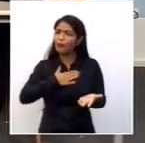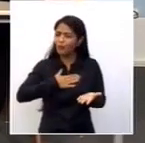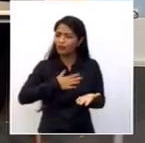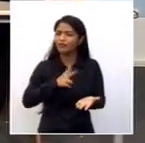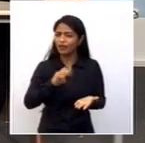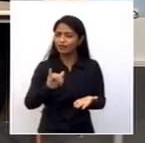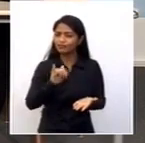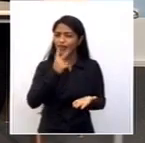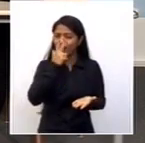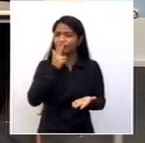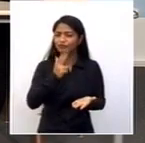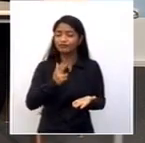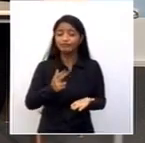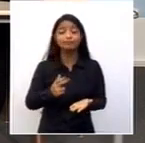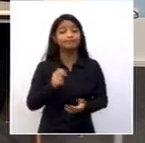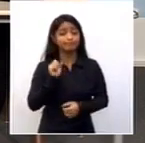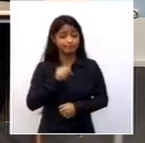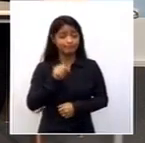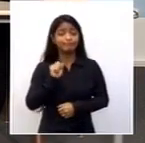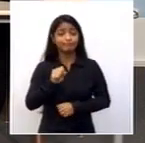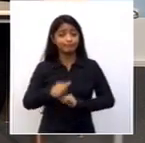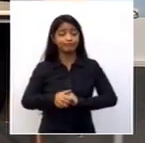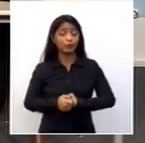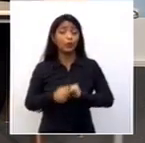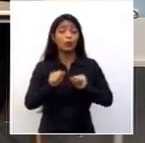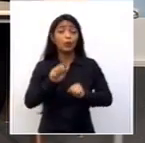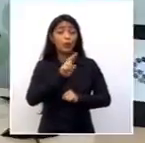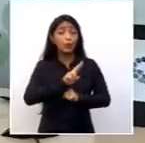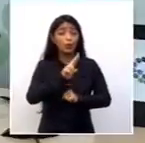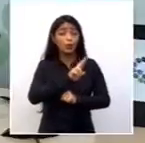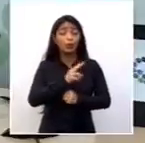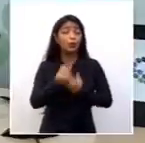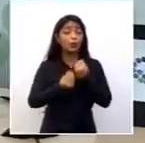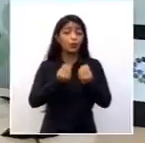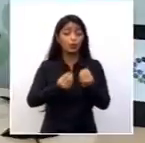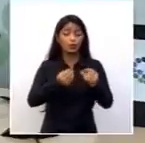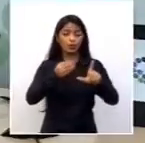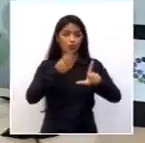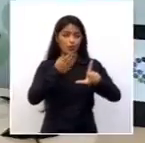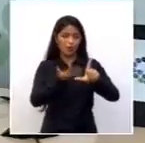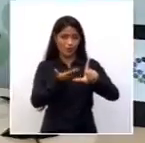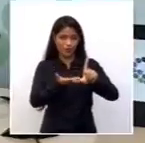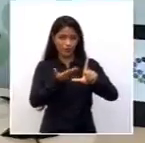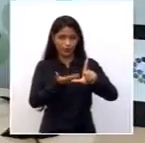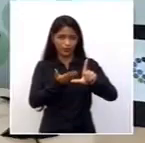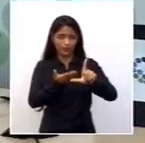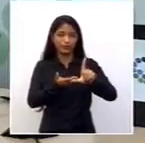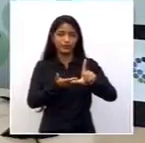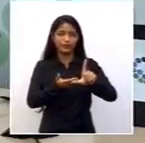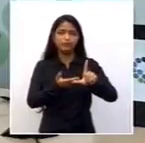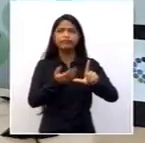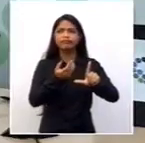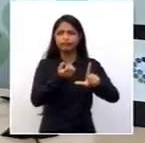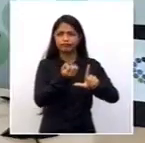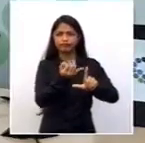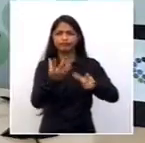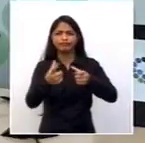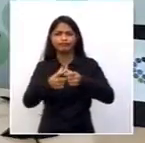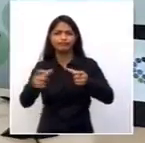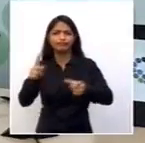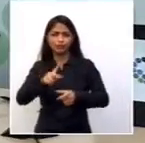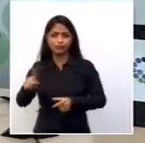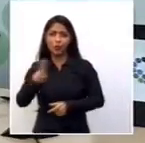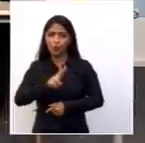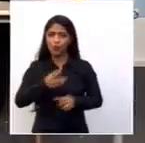e utilizada a partir do Google Classroom, que já é uma ferramenta que tem sido utilizada por grande parte dos